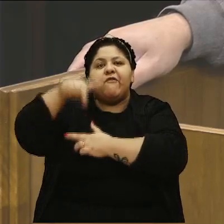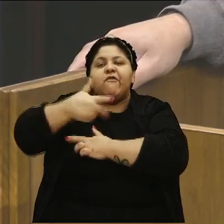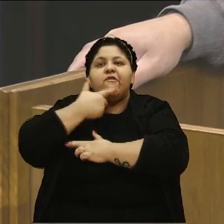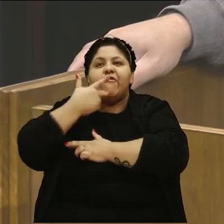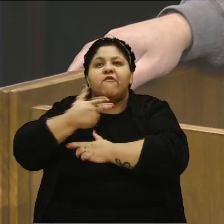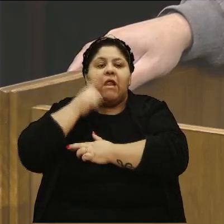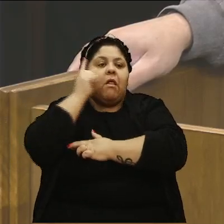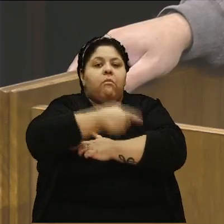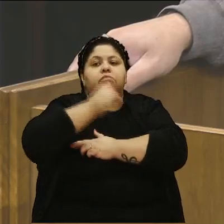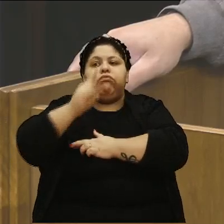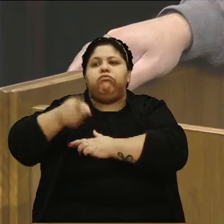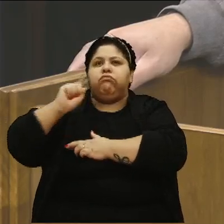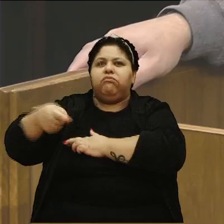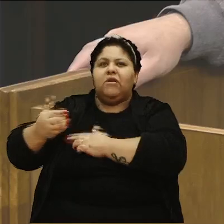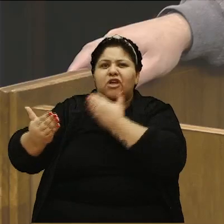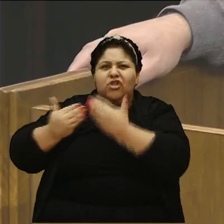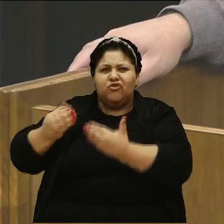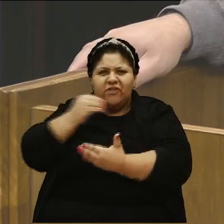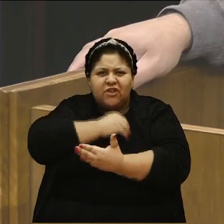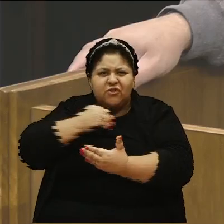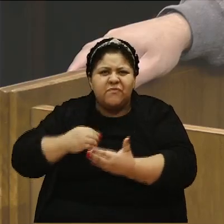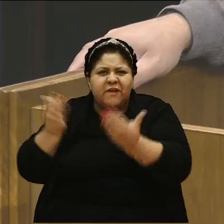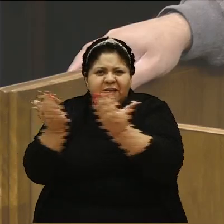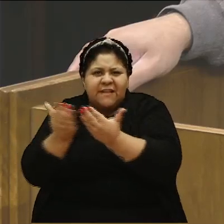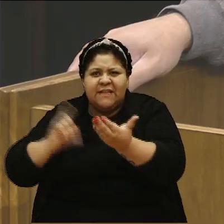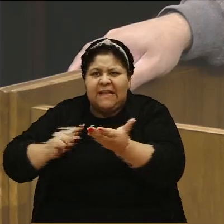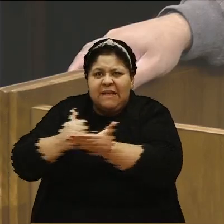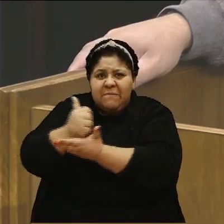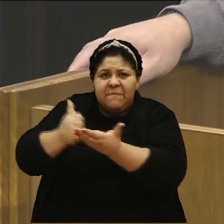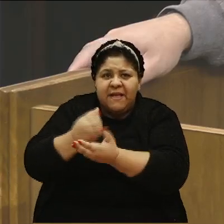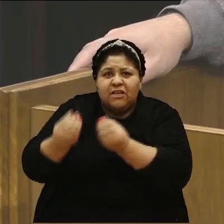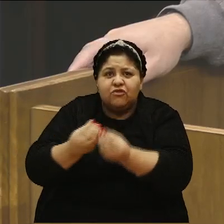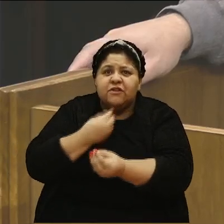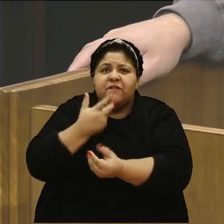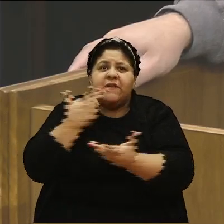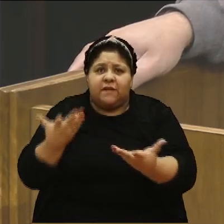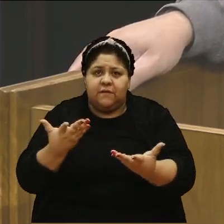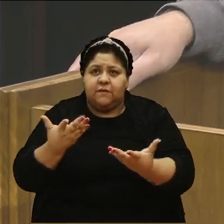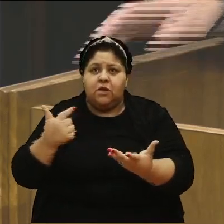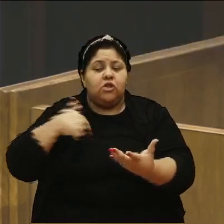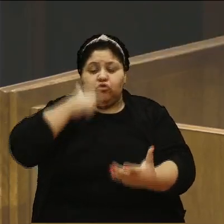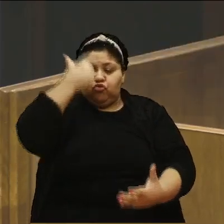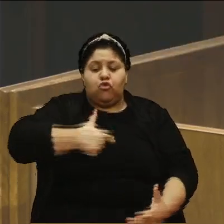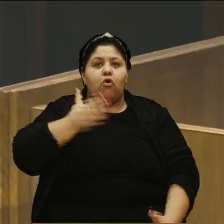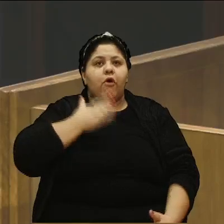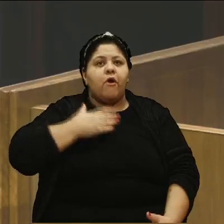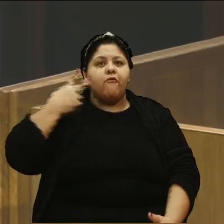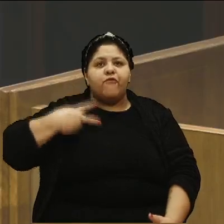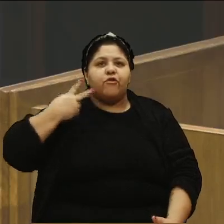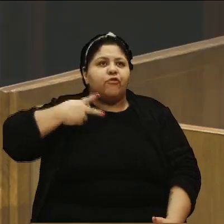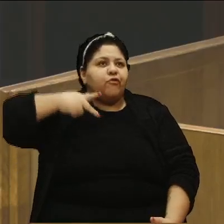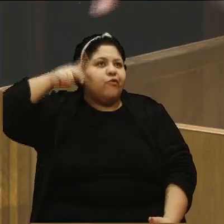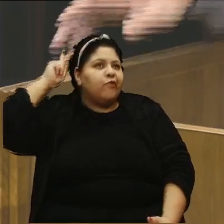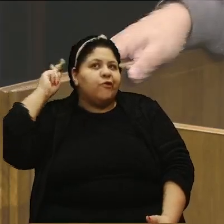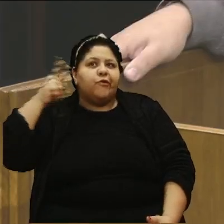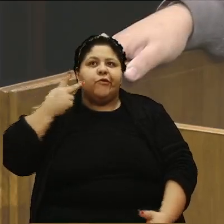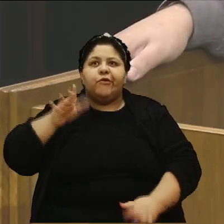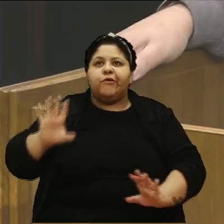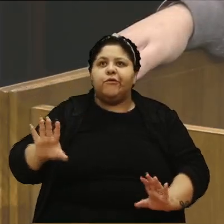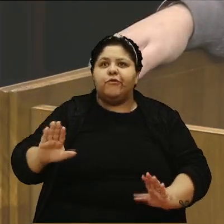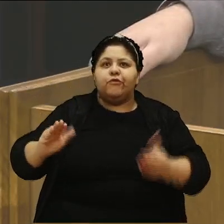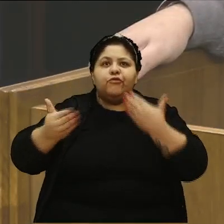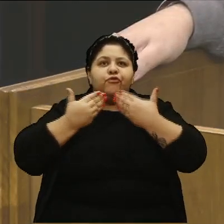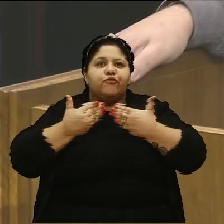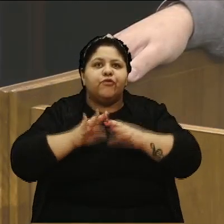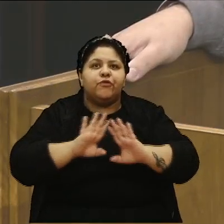o dedo e questionar médicos que estudaram e têm embasamento do que eles estavam falando. Não sou eu, o vereador Iago, o vereador Pedro, questionando